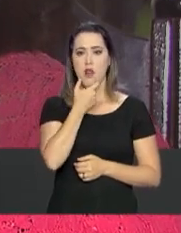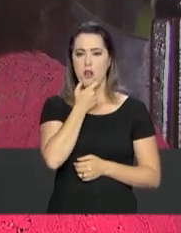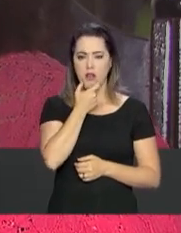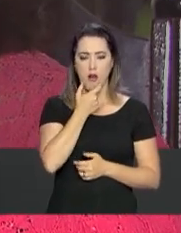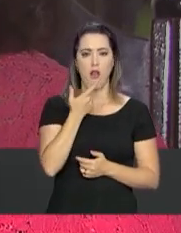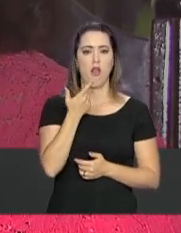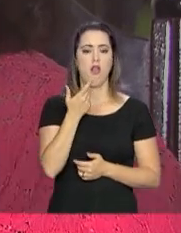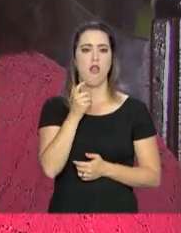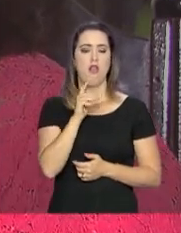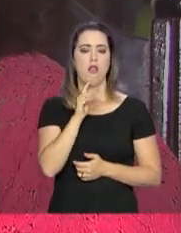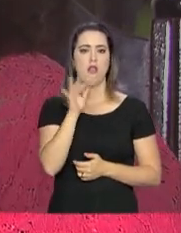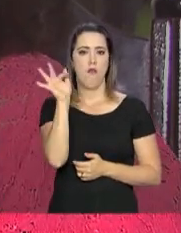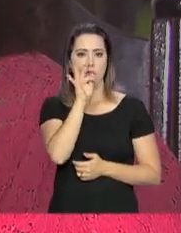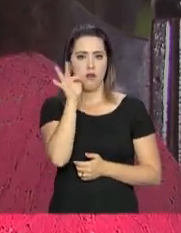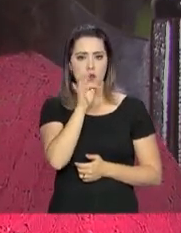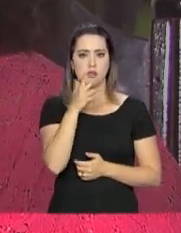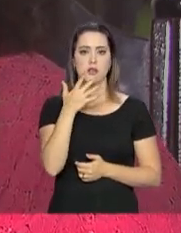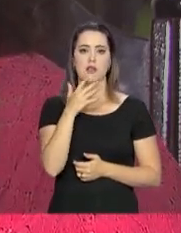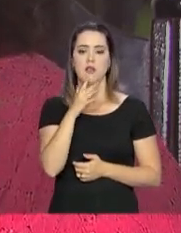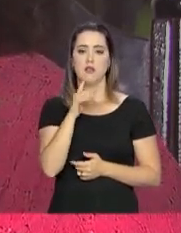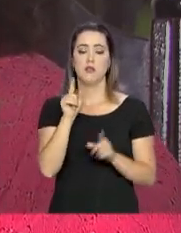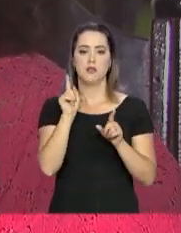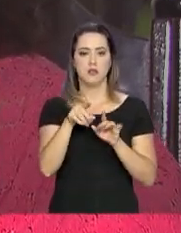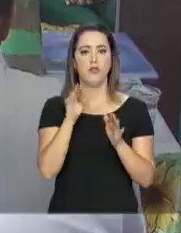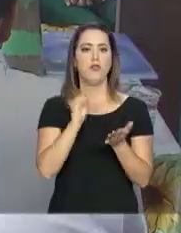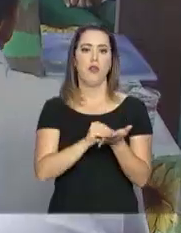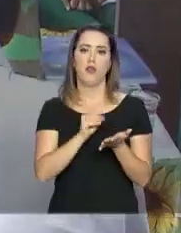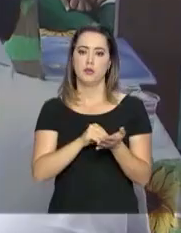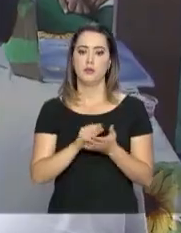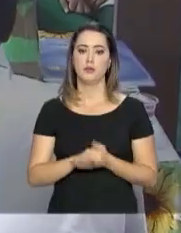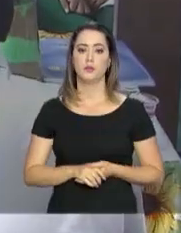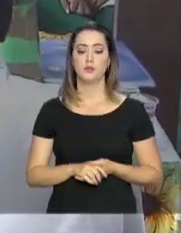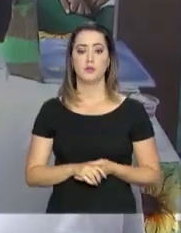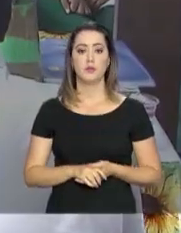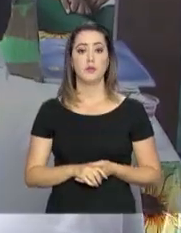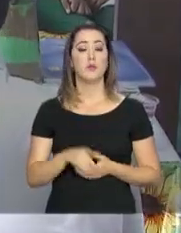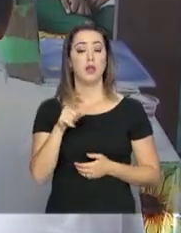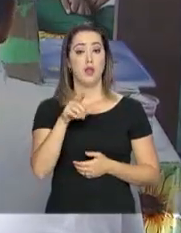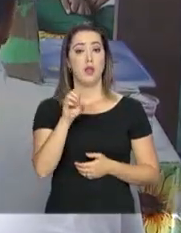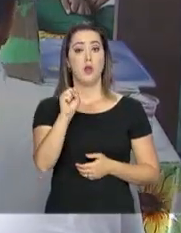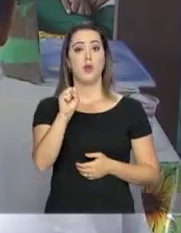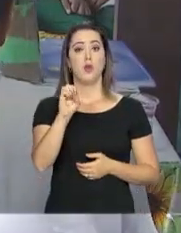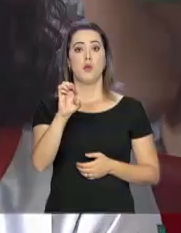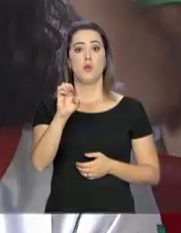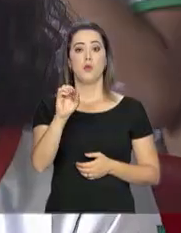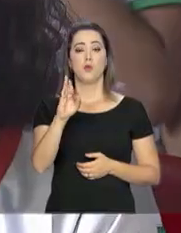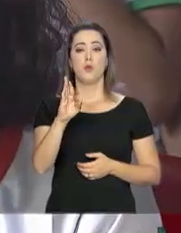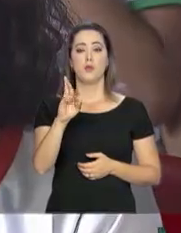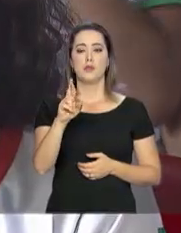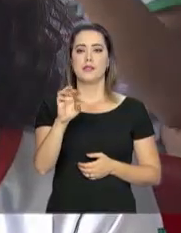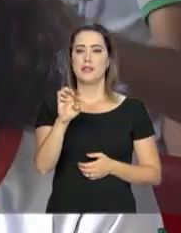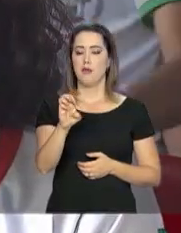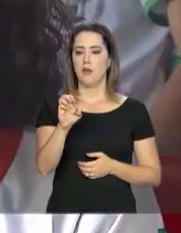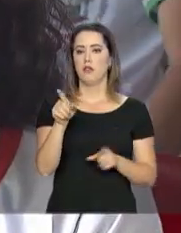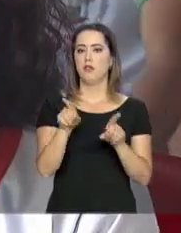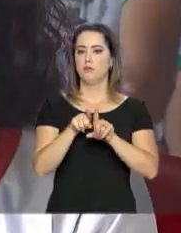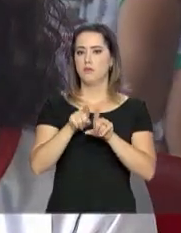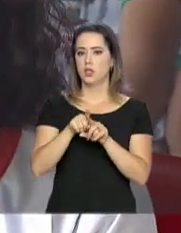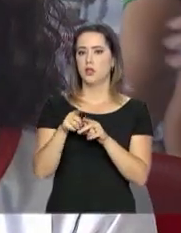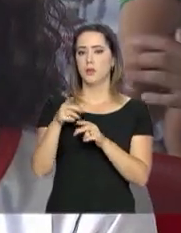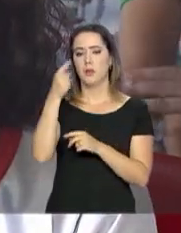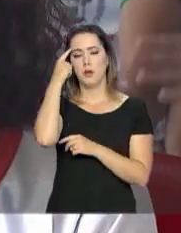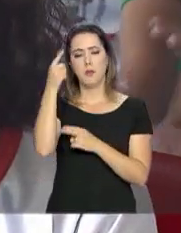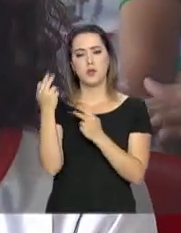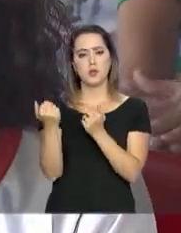francês não é isso falta muito ainda na cidade o sebrae também pensa assim e elaborou o curso os